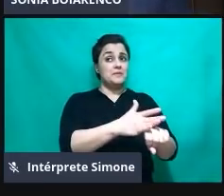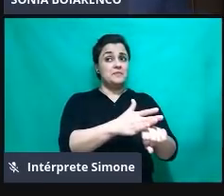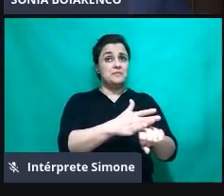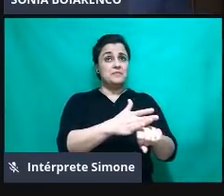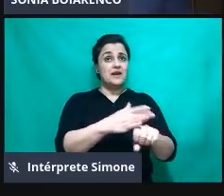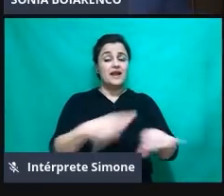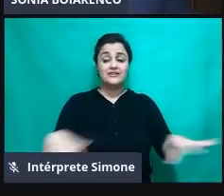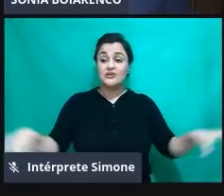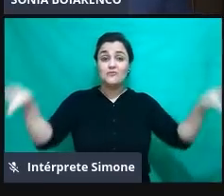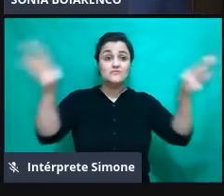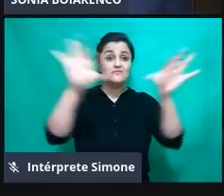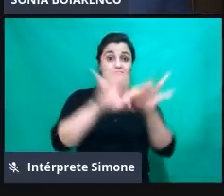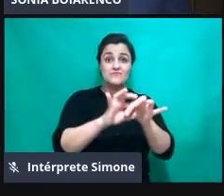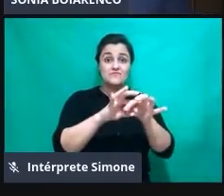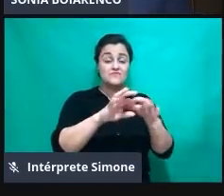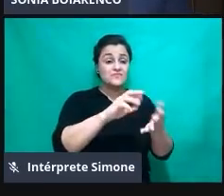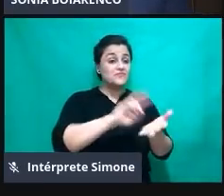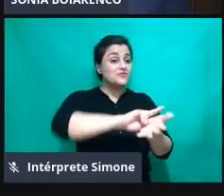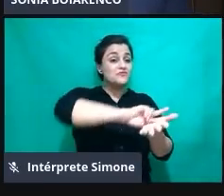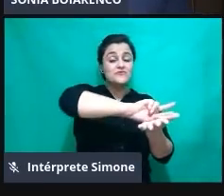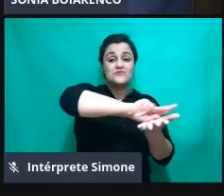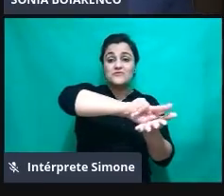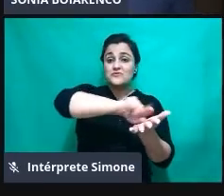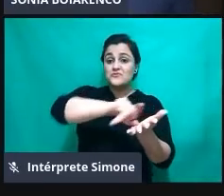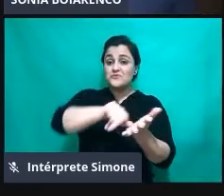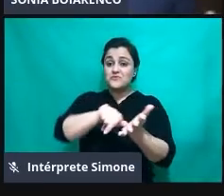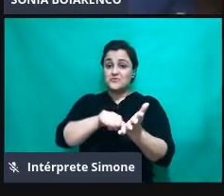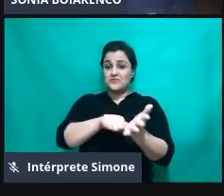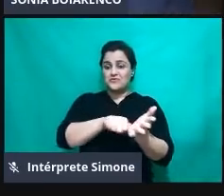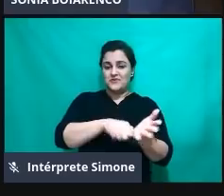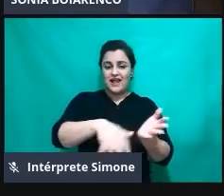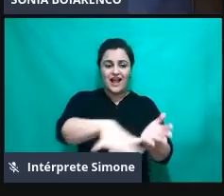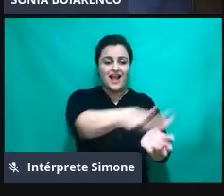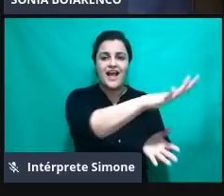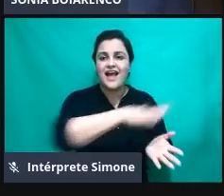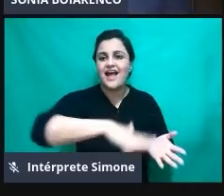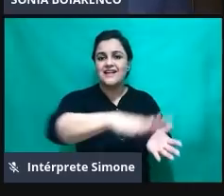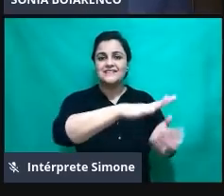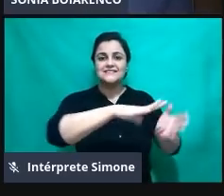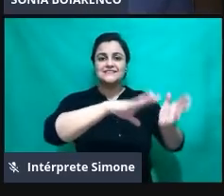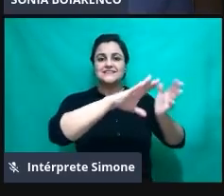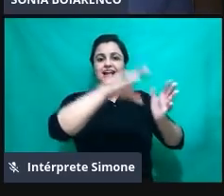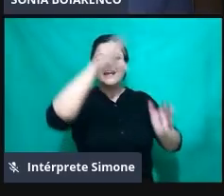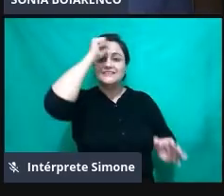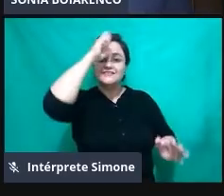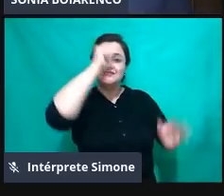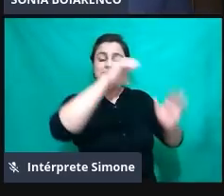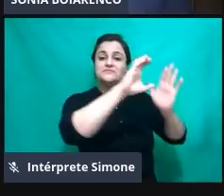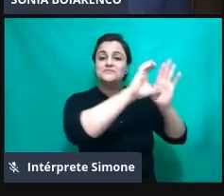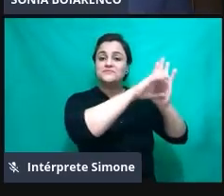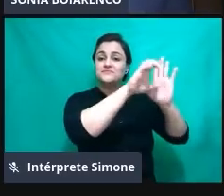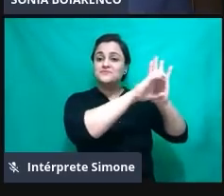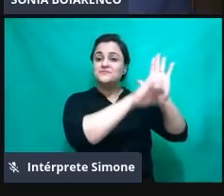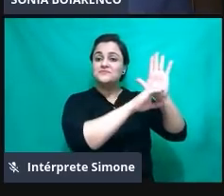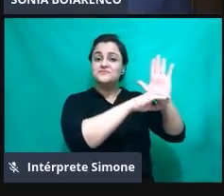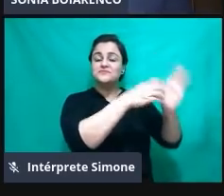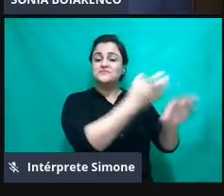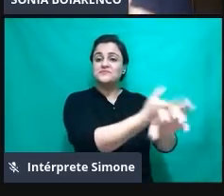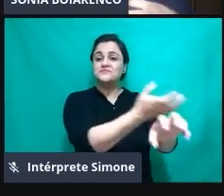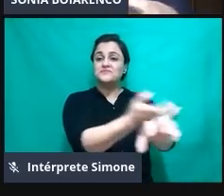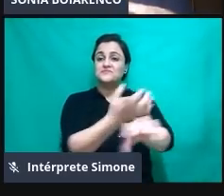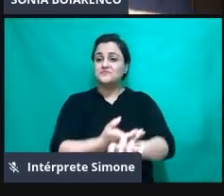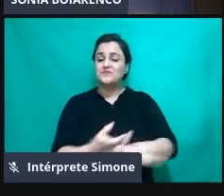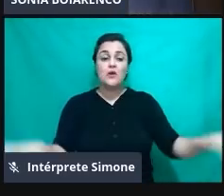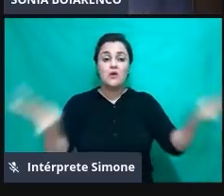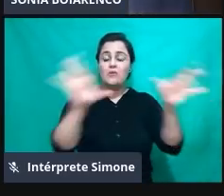áreas de conhecimento, né? A geografia traz com mais um pouquinho de propriedade, ela coloca que